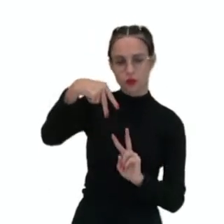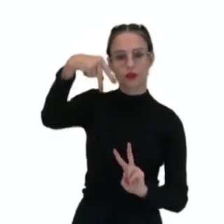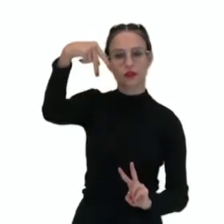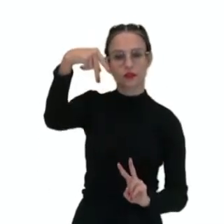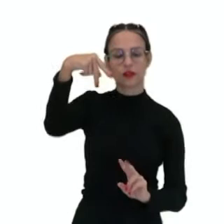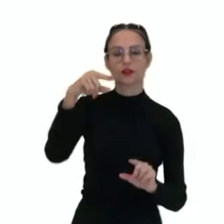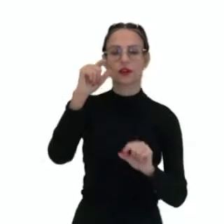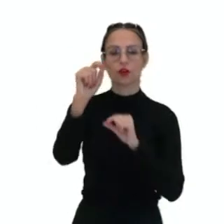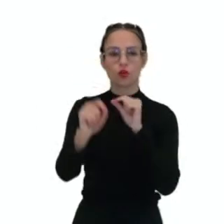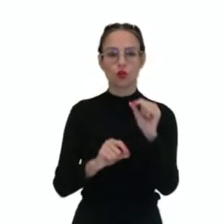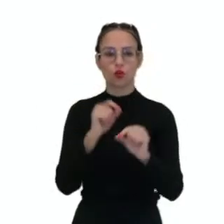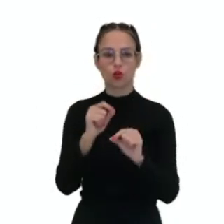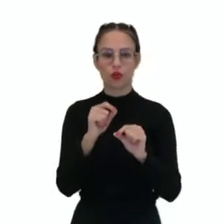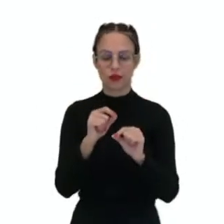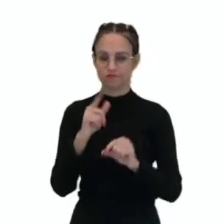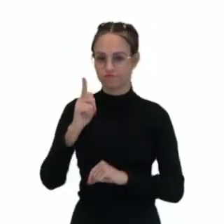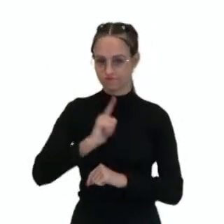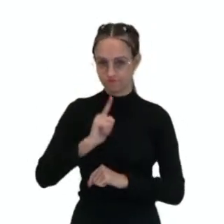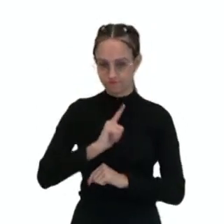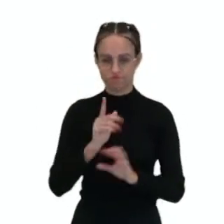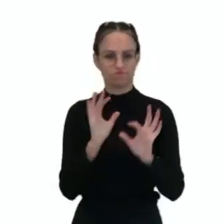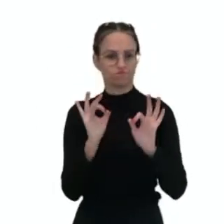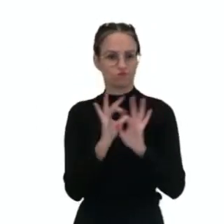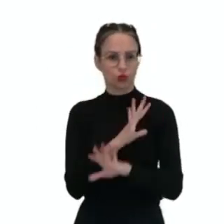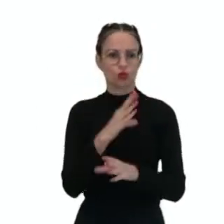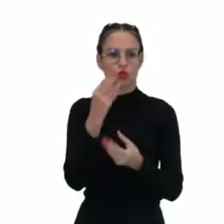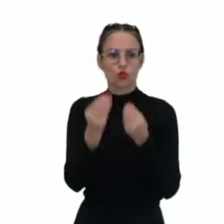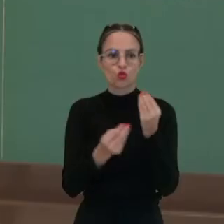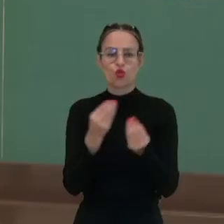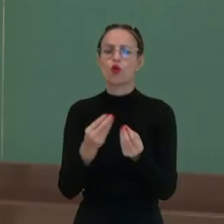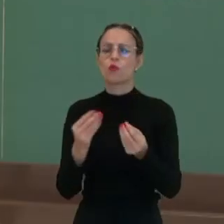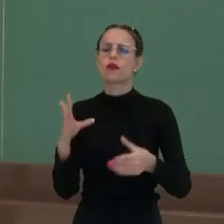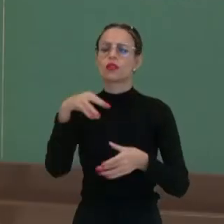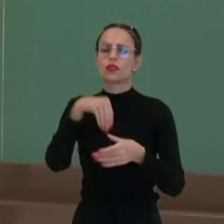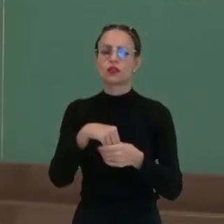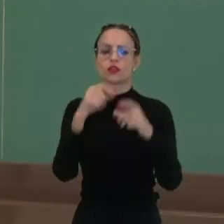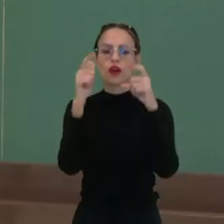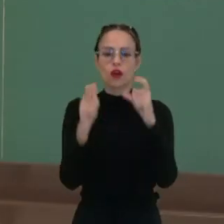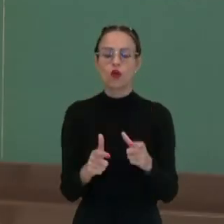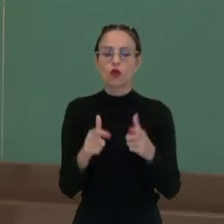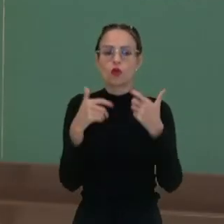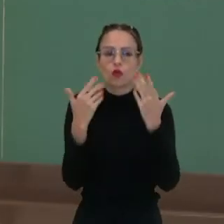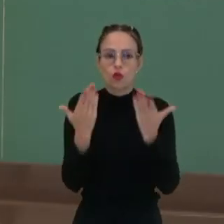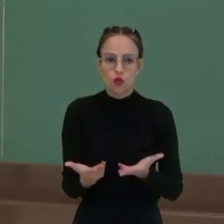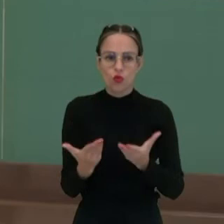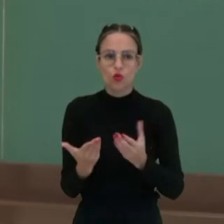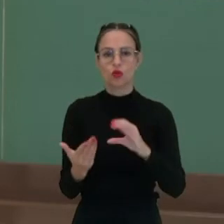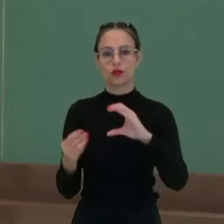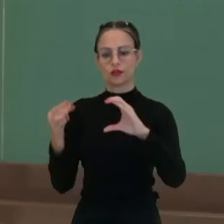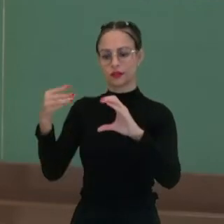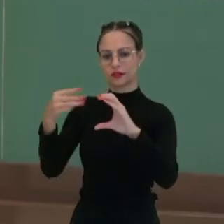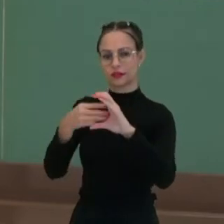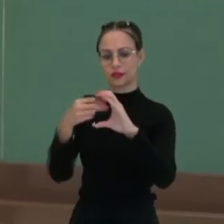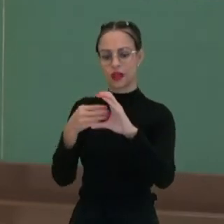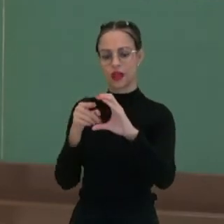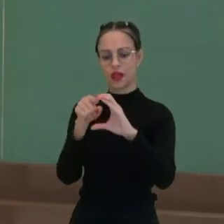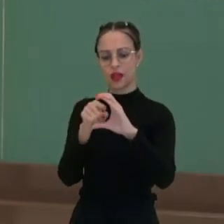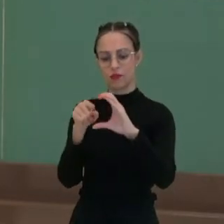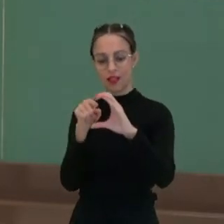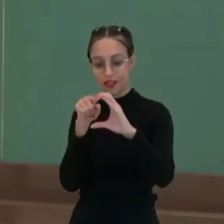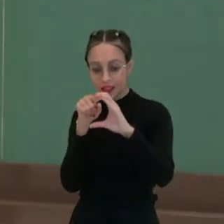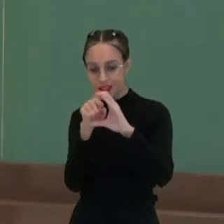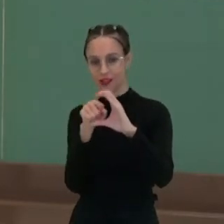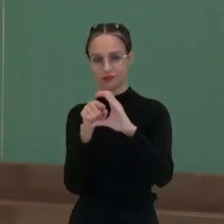está compactado. Compactado aonde, professora? Compactado lá no núcleo